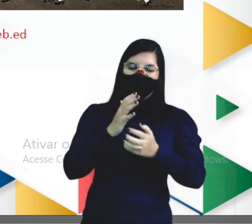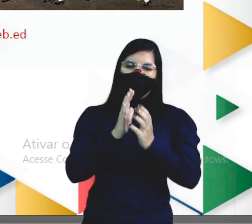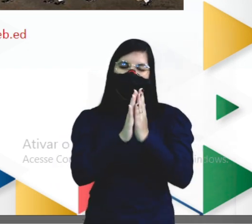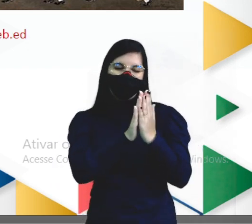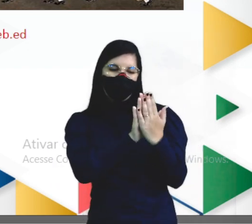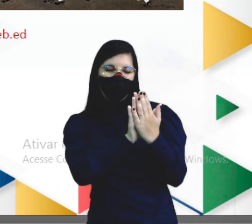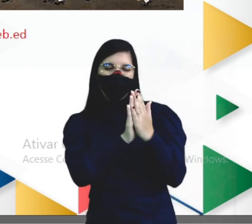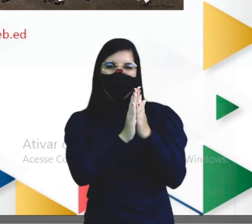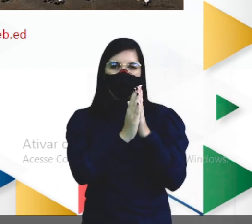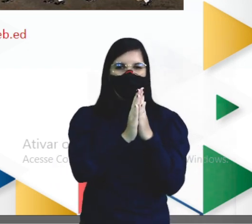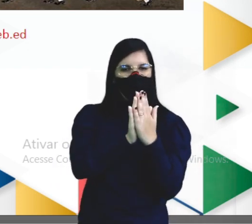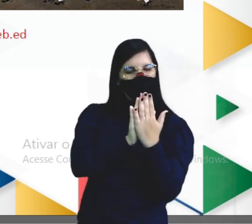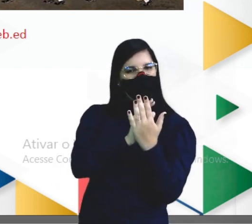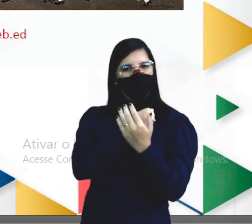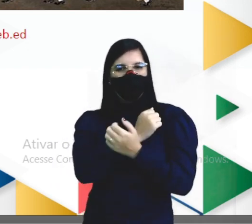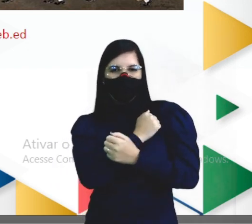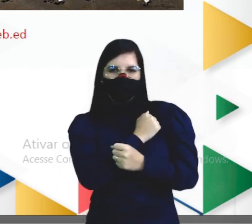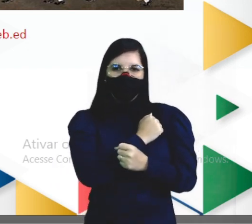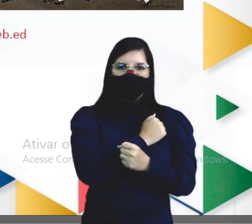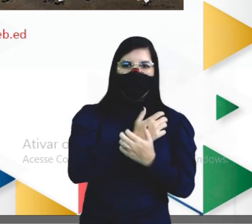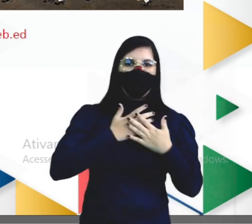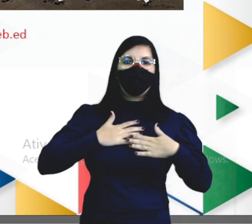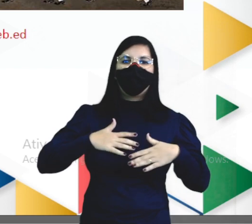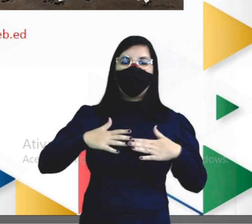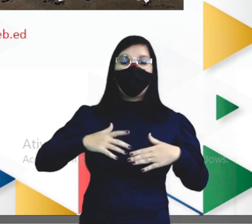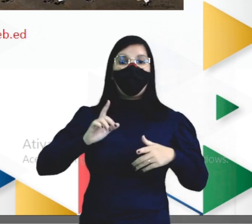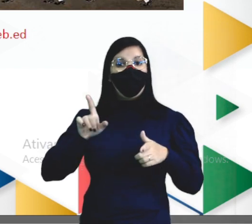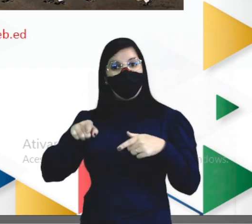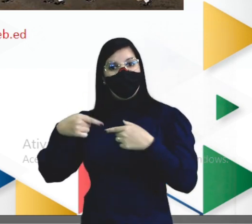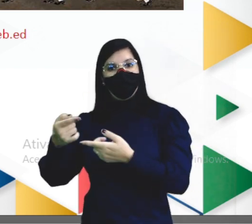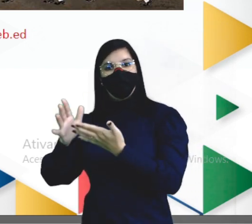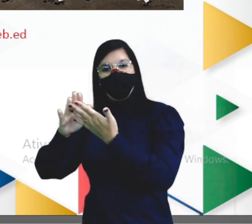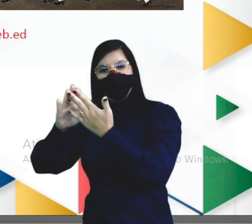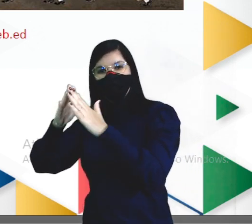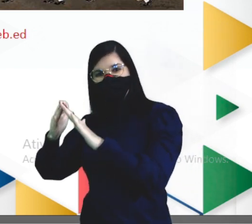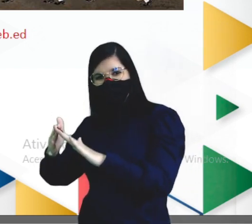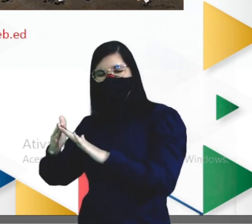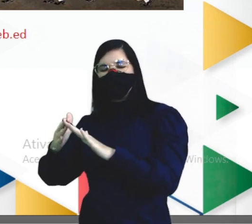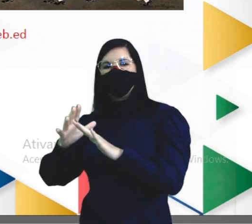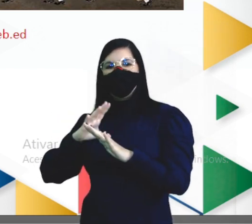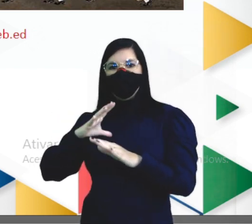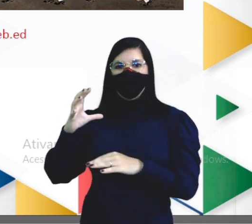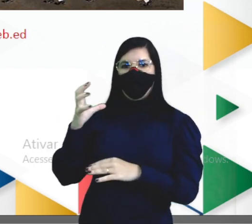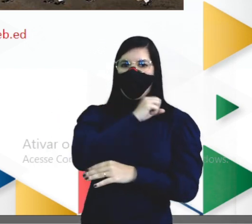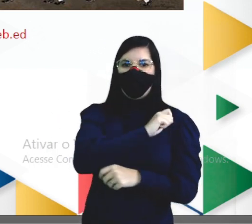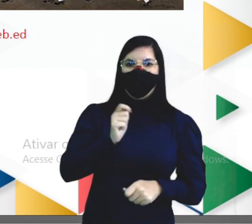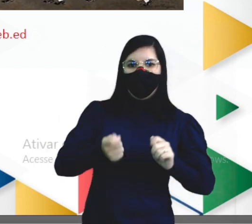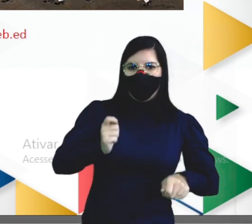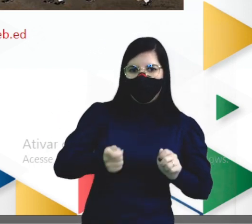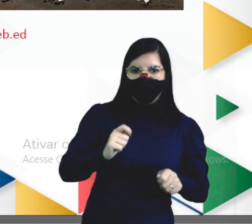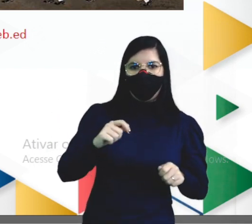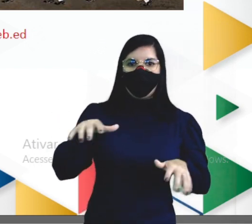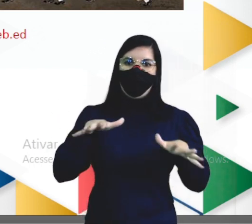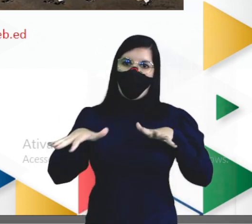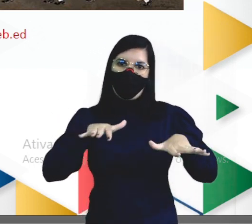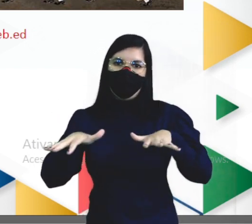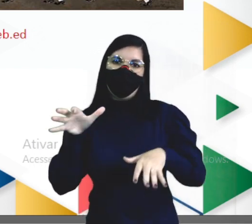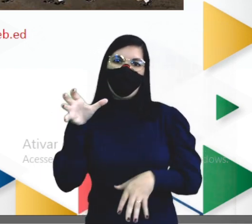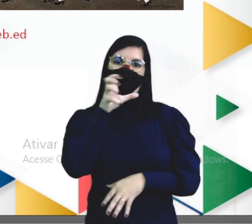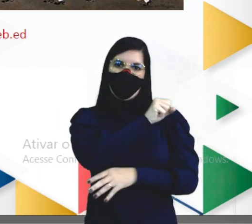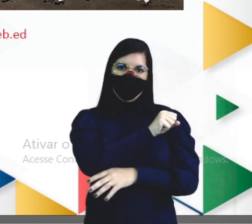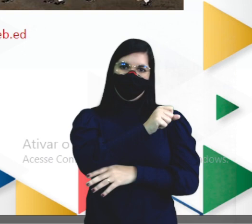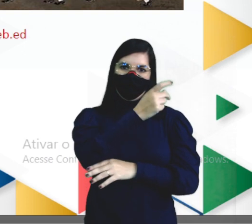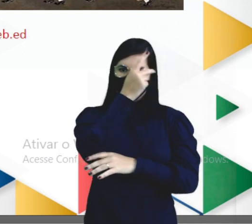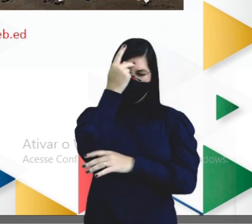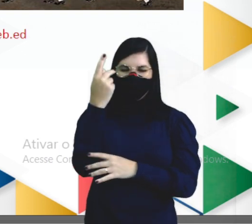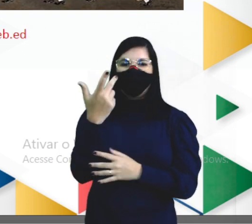e depois, lá no Morro Carioca, já tinha aquela pegada mais percussiva, né, mais agitada, então que as pessoas